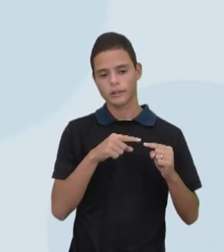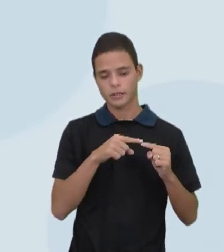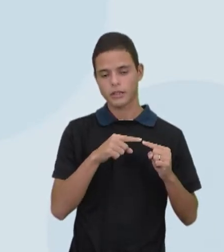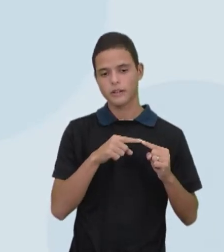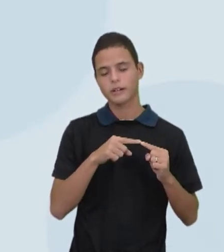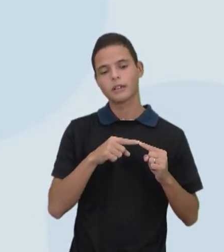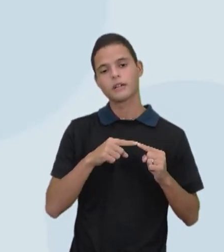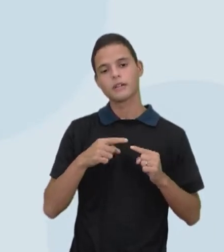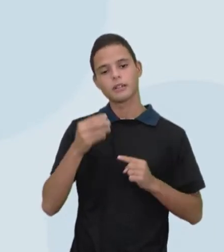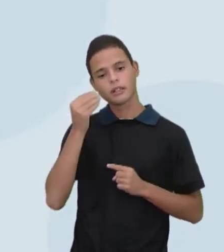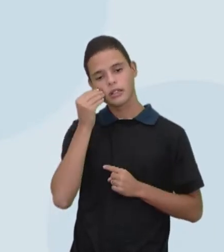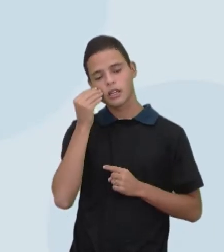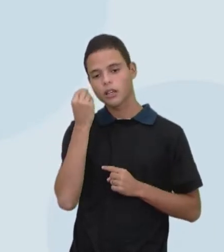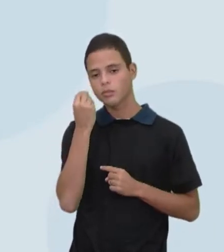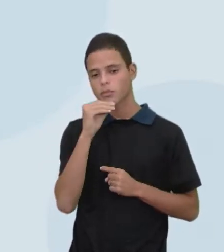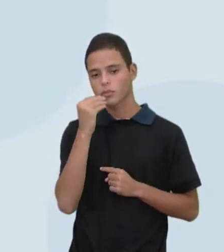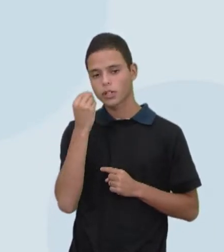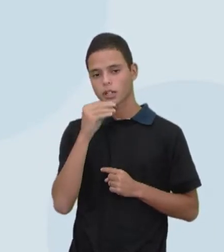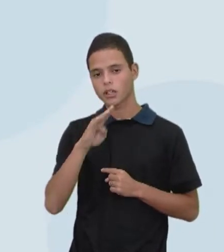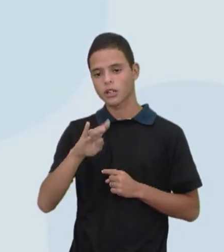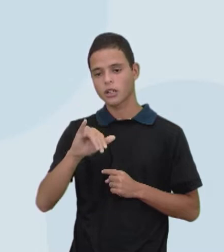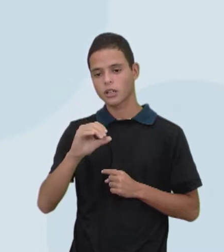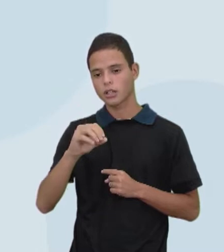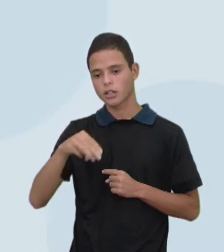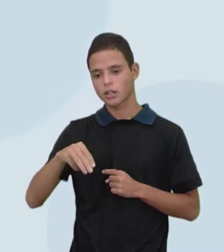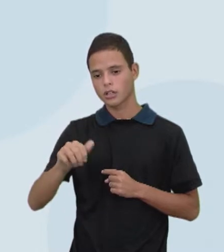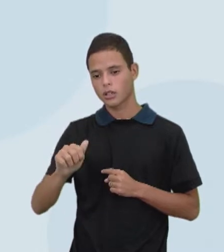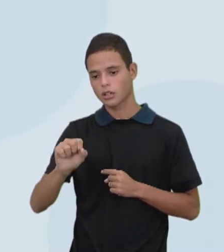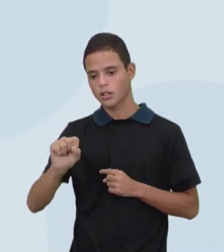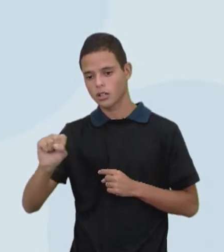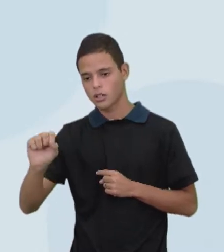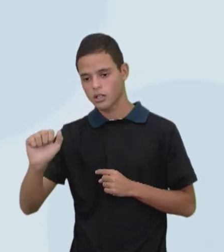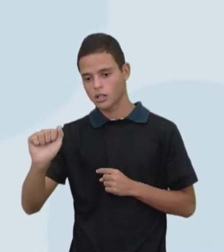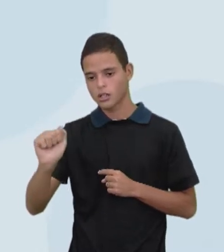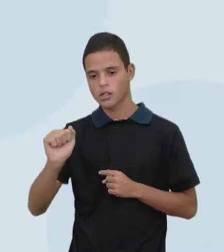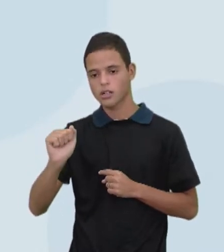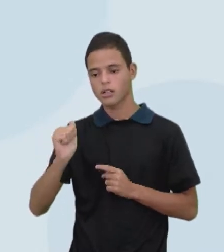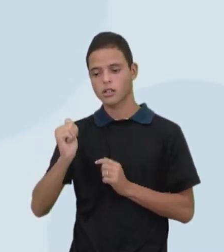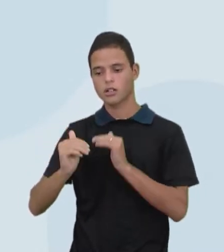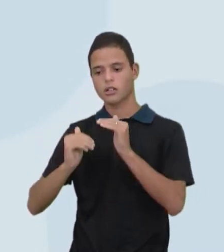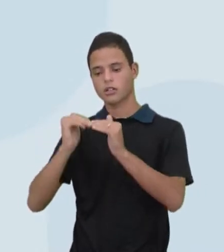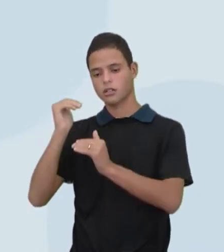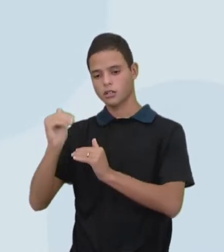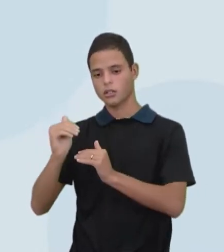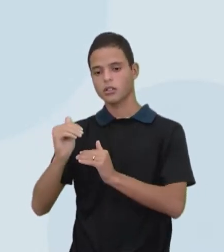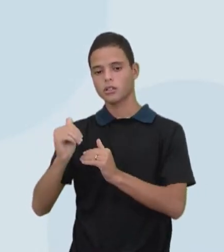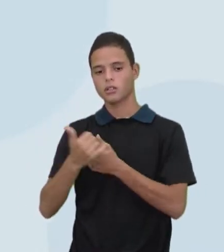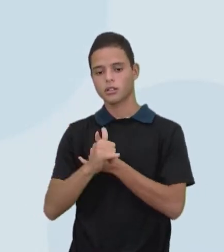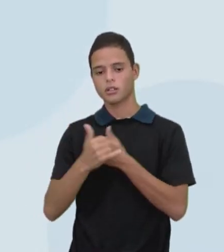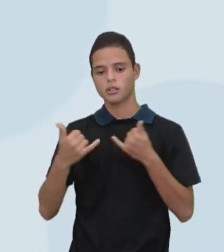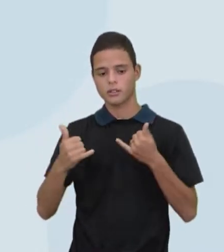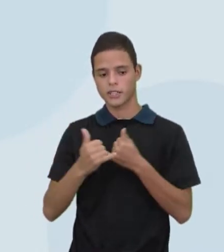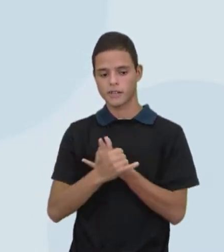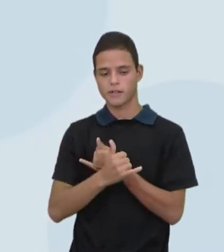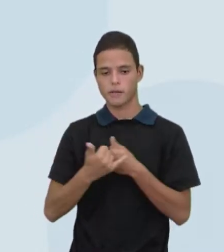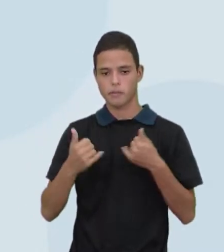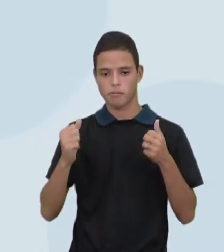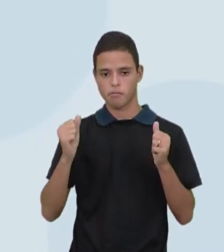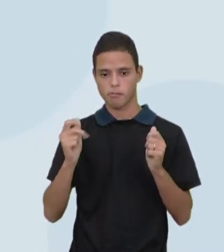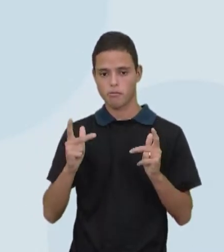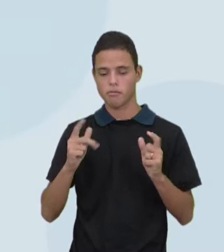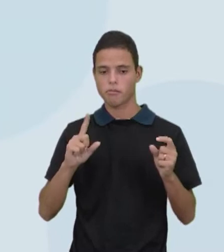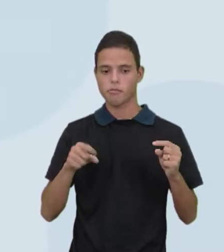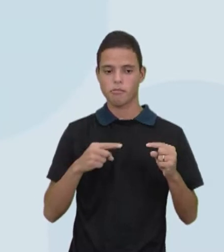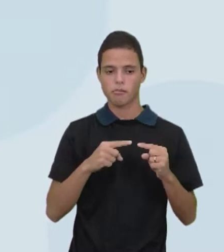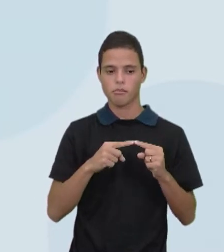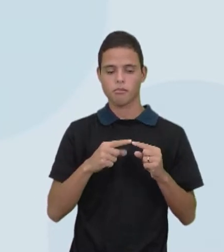querendo aproveitar a biomassa para a produção da energia elétrica. É o estudo que a gente está fazendo aqui. O objetivo da nossa